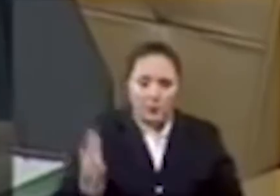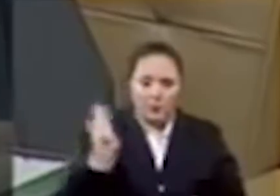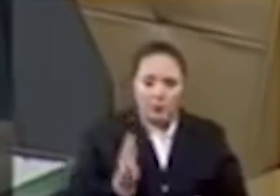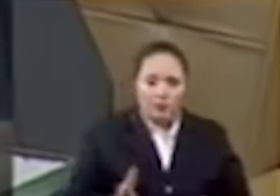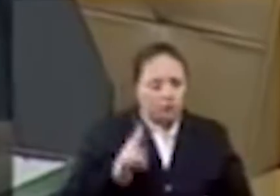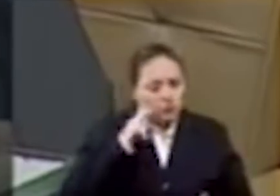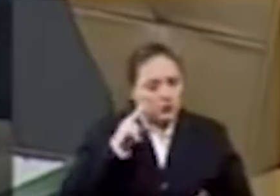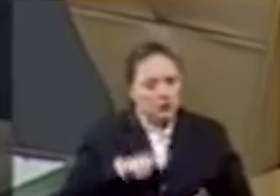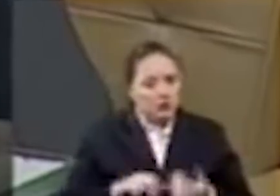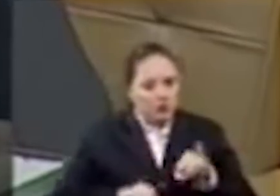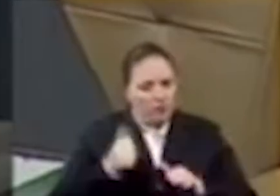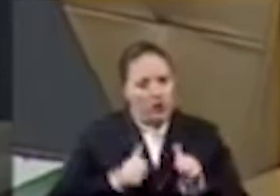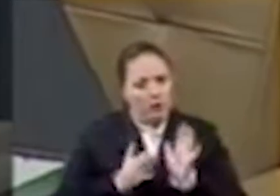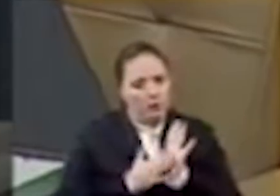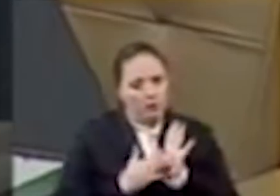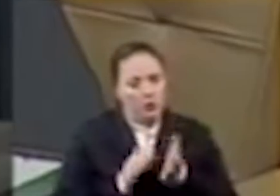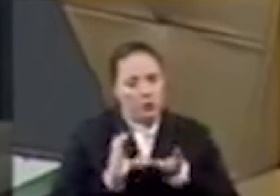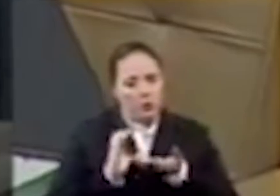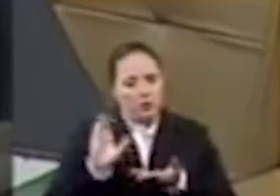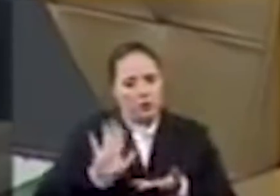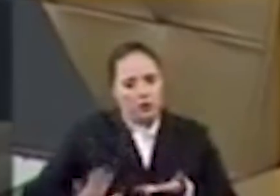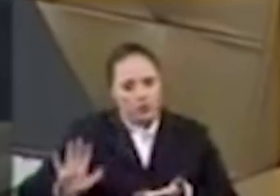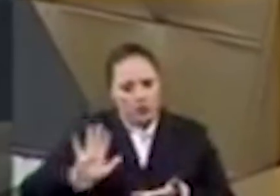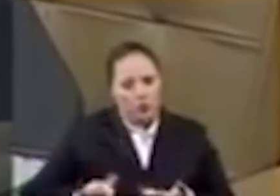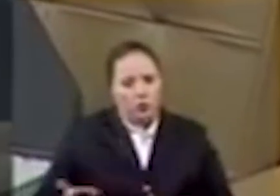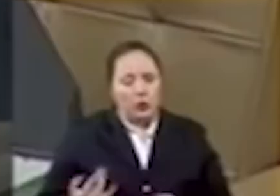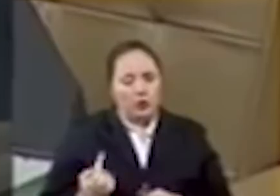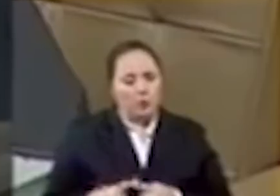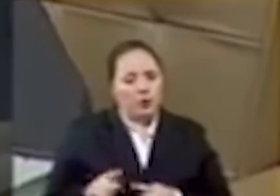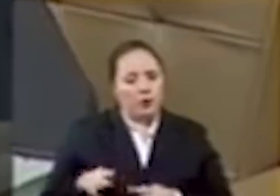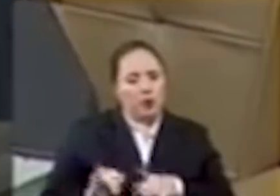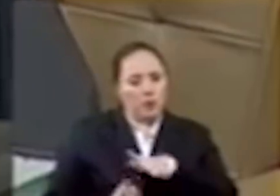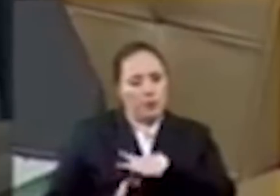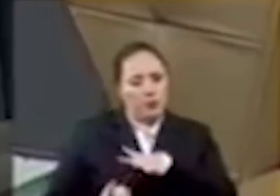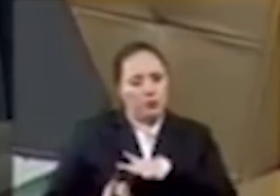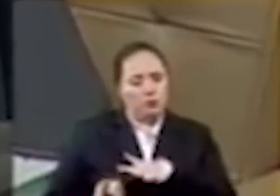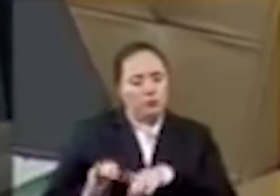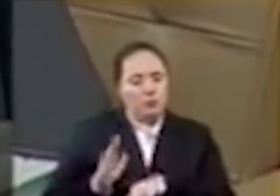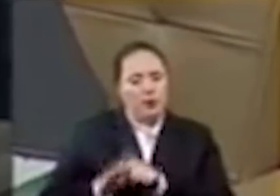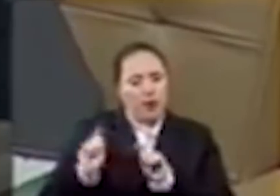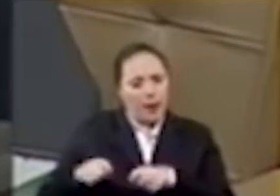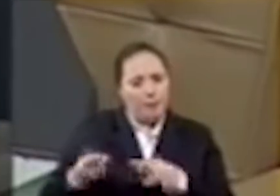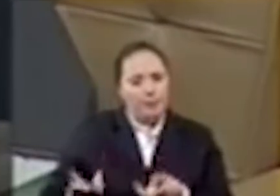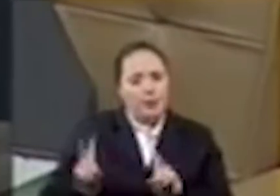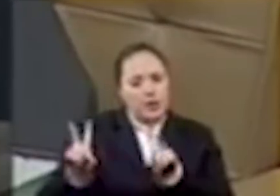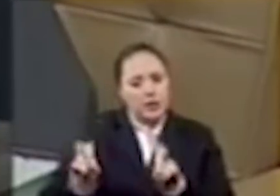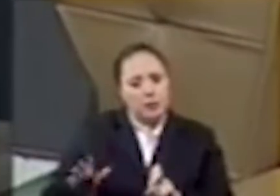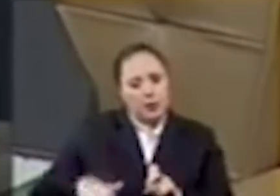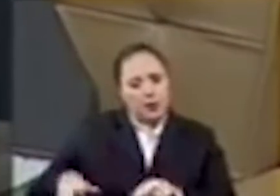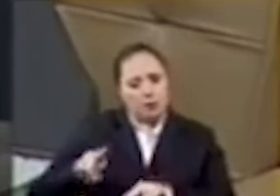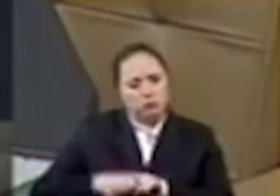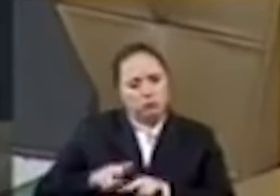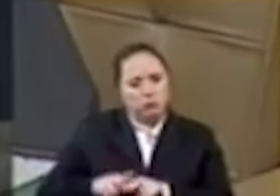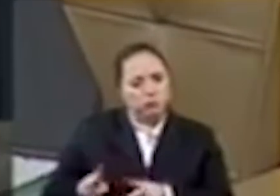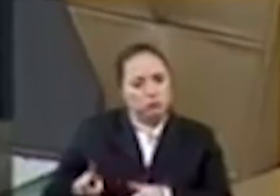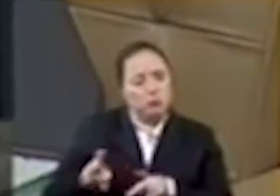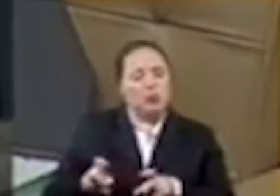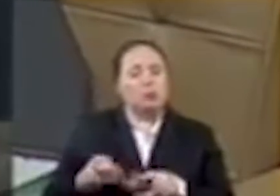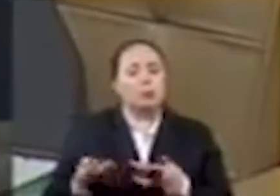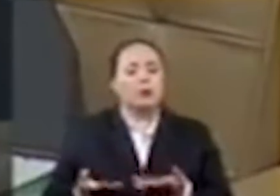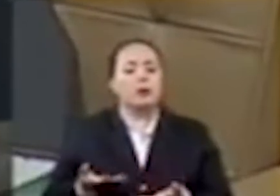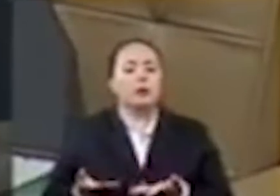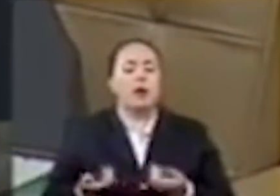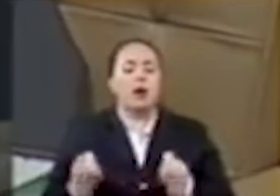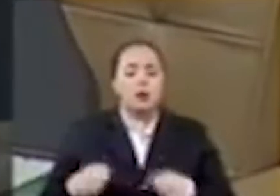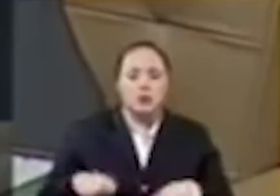levar em consideração a proposta do Conselho Nacional, por ser essa instituição a mais capacitada para perceber, pelo menos presume-se,